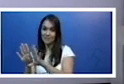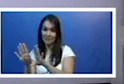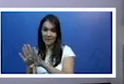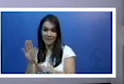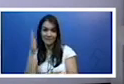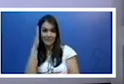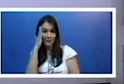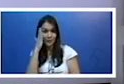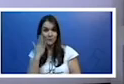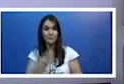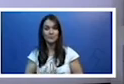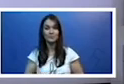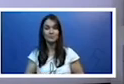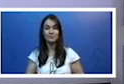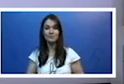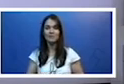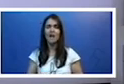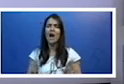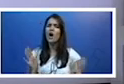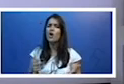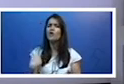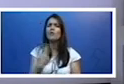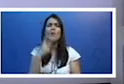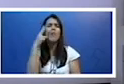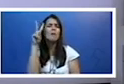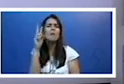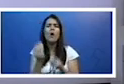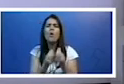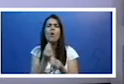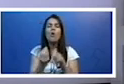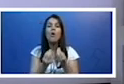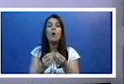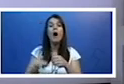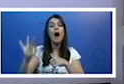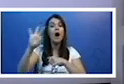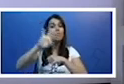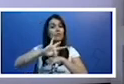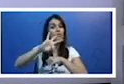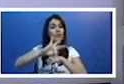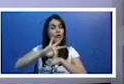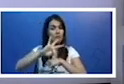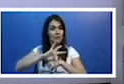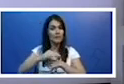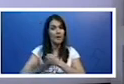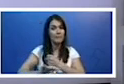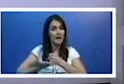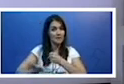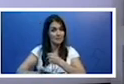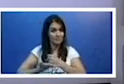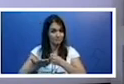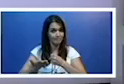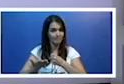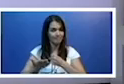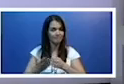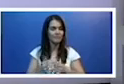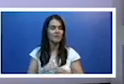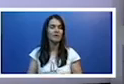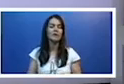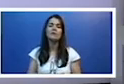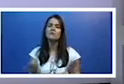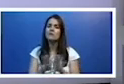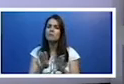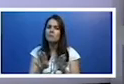certo? Agora vamos recordar como que é a fórmula da base. A base também, segundo Arrhenius, é